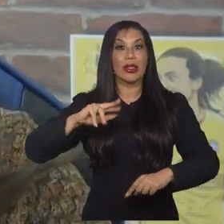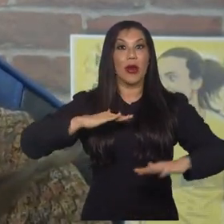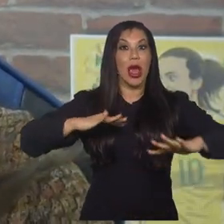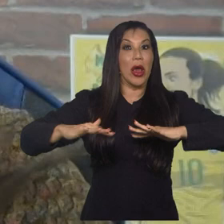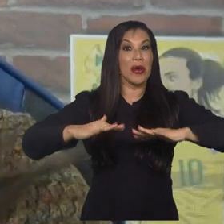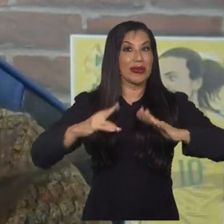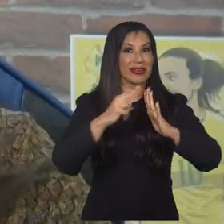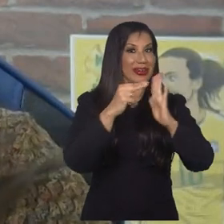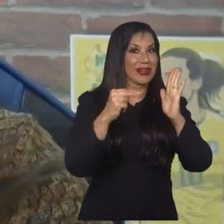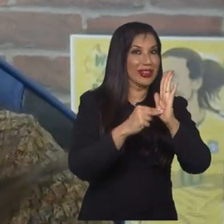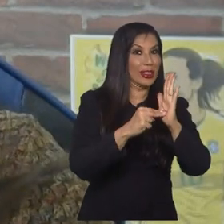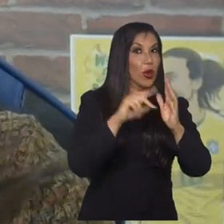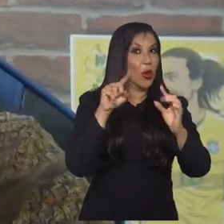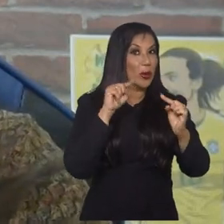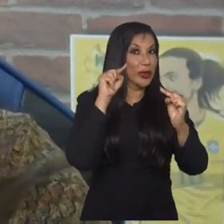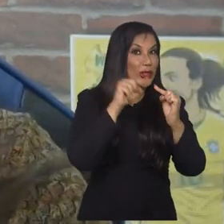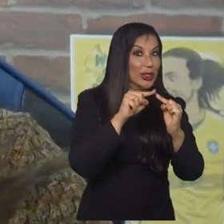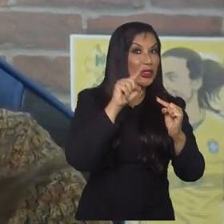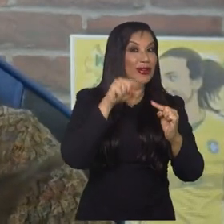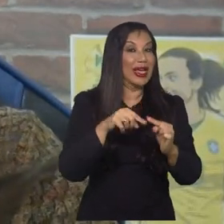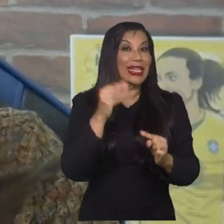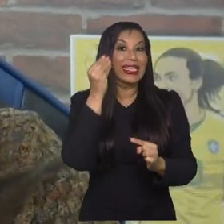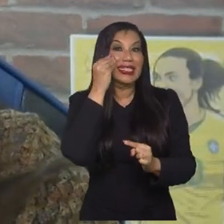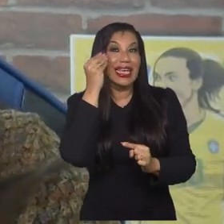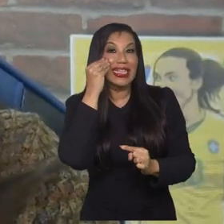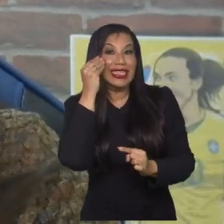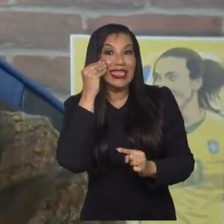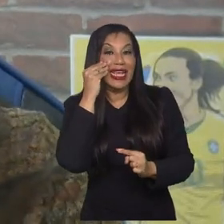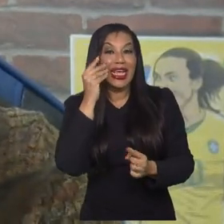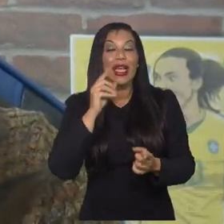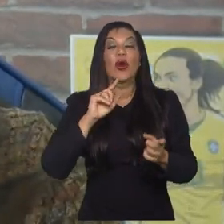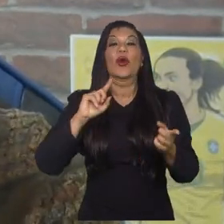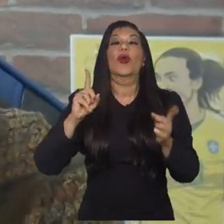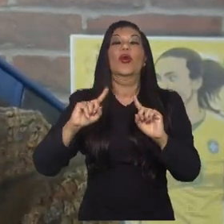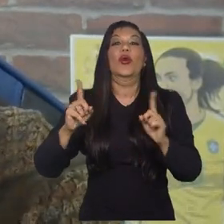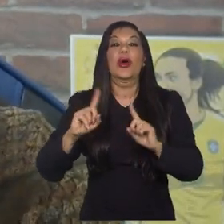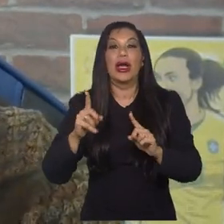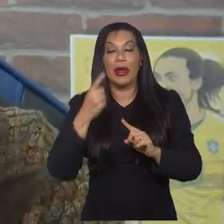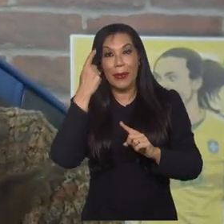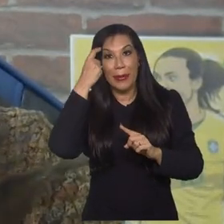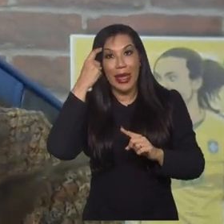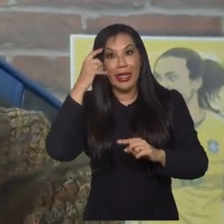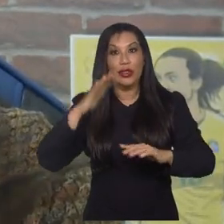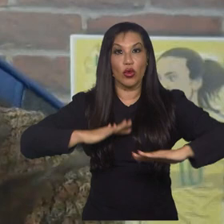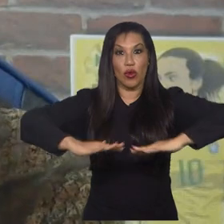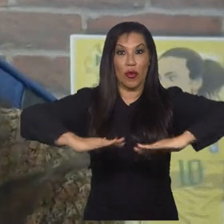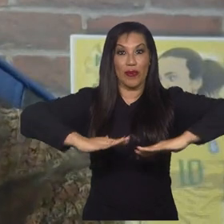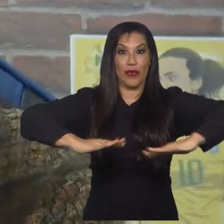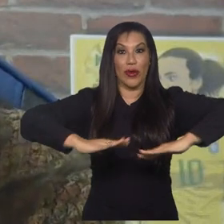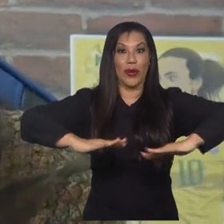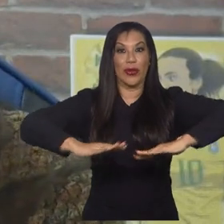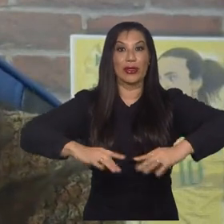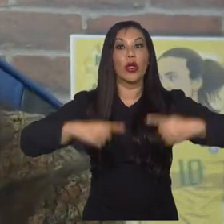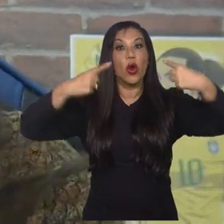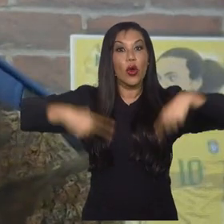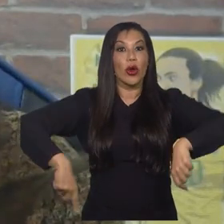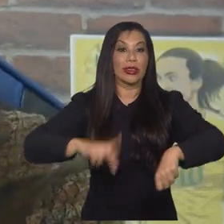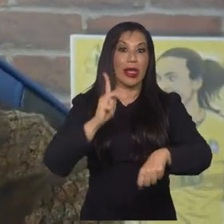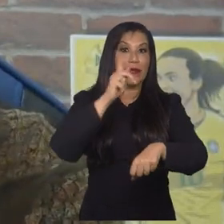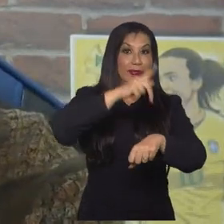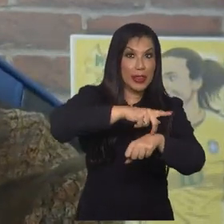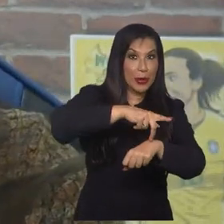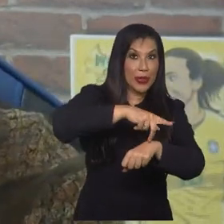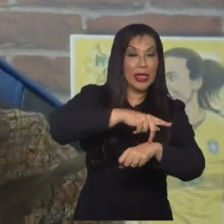da Nova Zelândia. O objetivo aqui é tentar tomar poucos gols. Uhum. E olhar para o confronto direto contra Filipinas, olhar